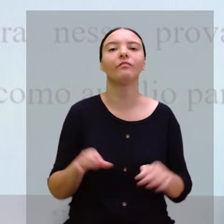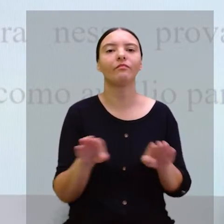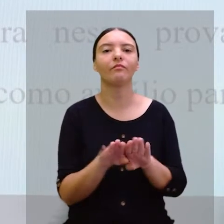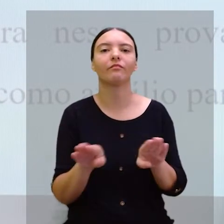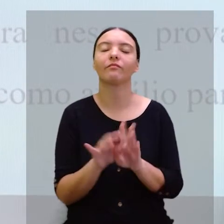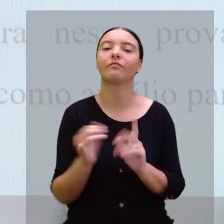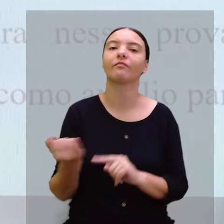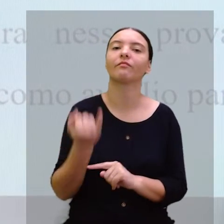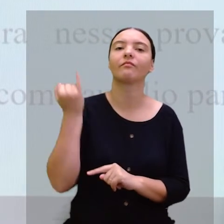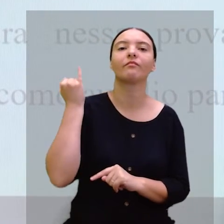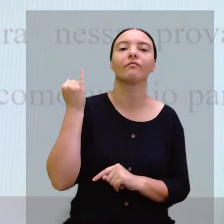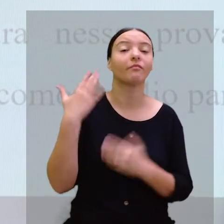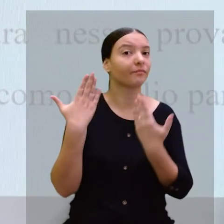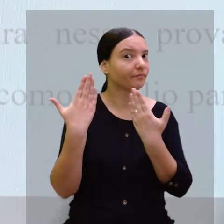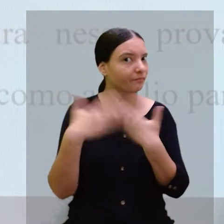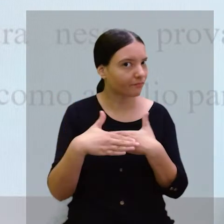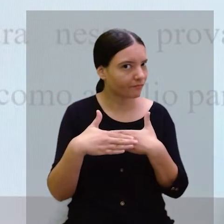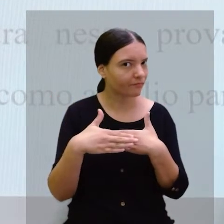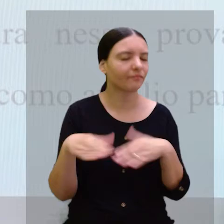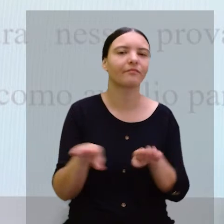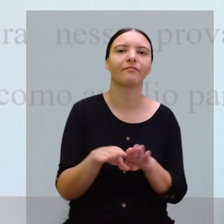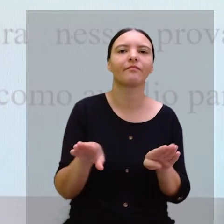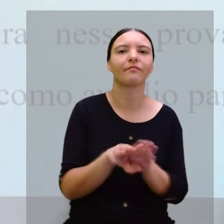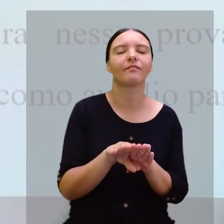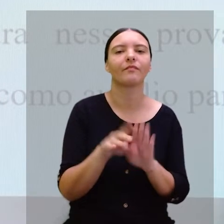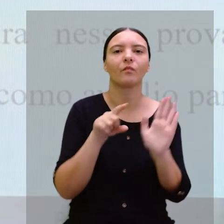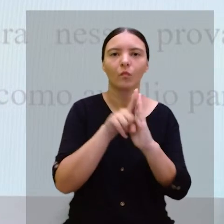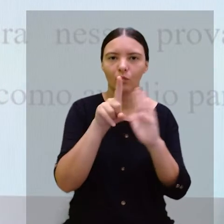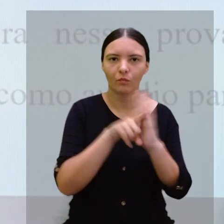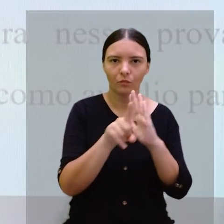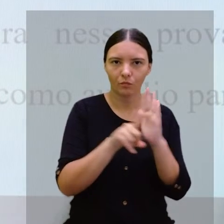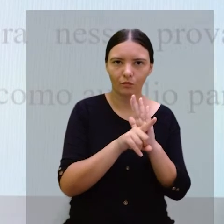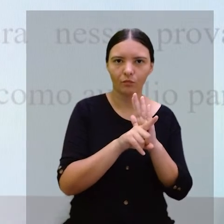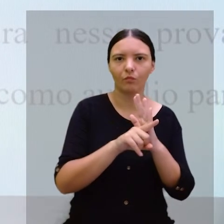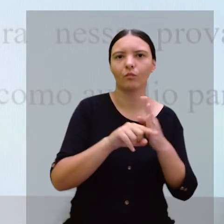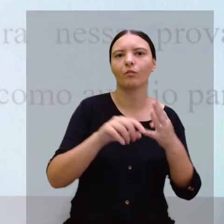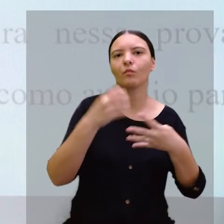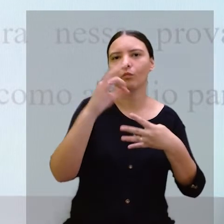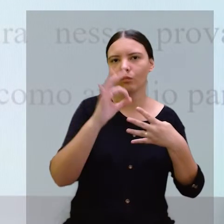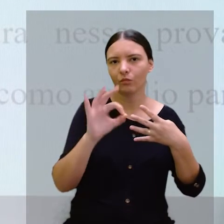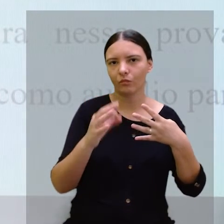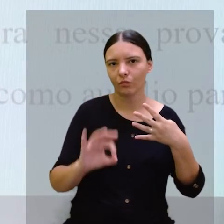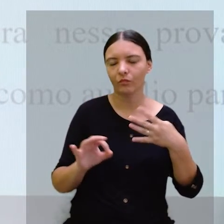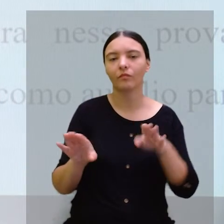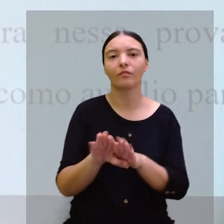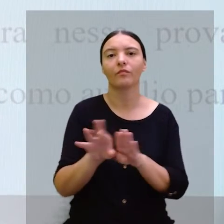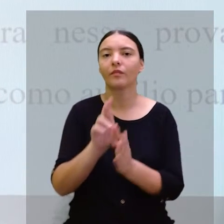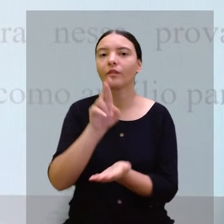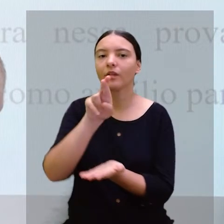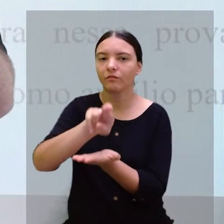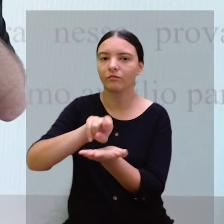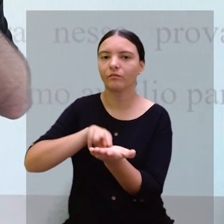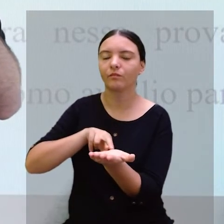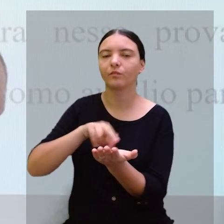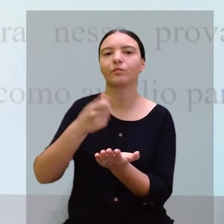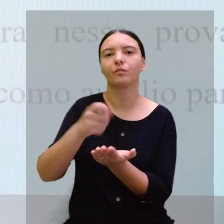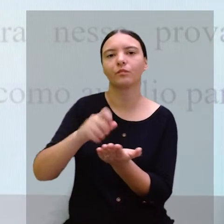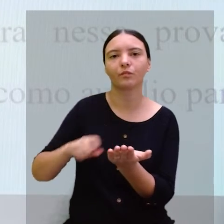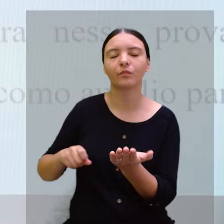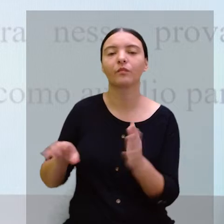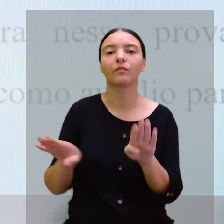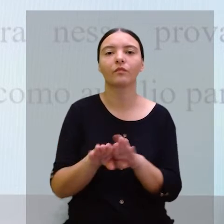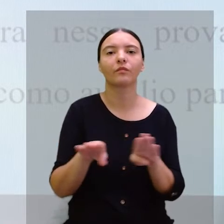importância da literatura nessa prova, tanto nas questões fechadas como no auxílio da redação, né? Nas questões fechadas de uma